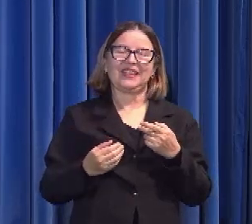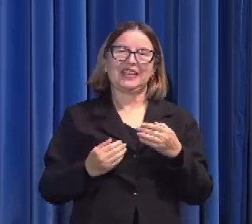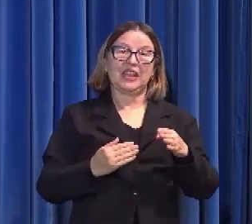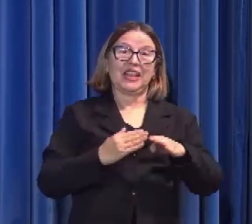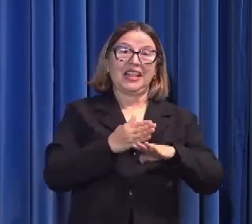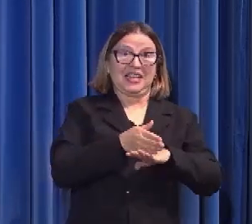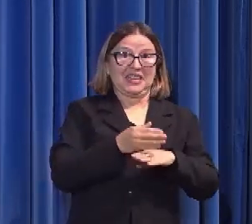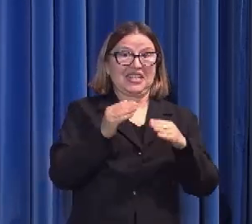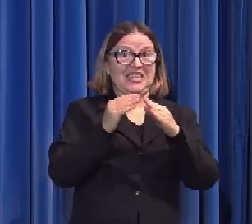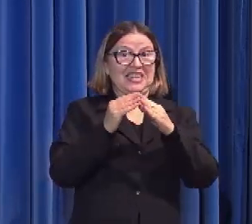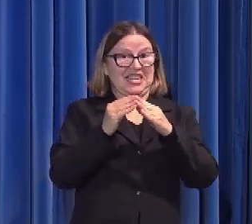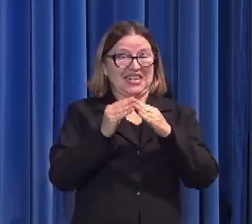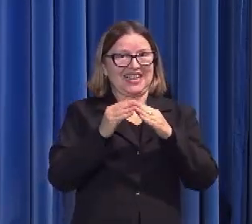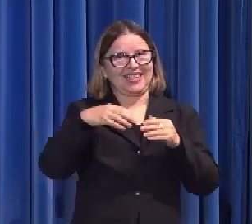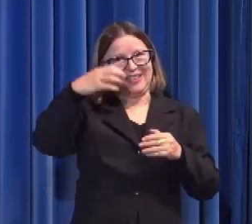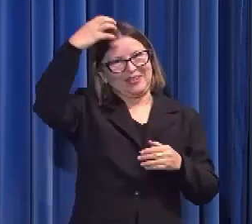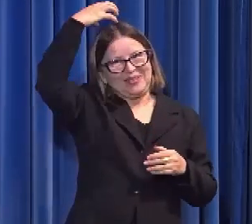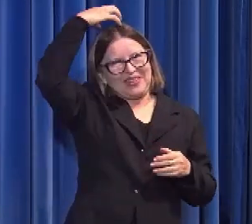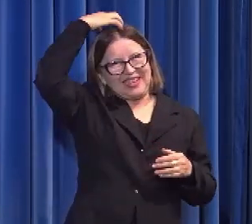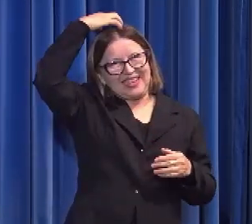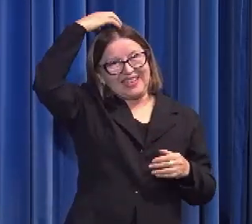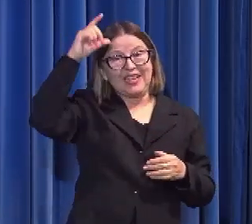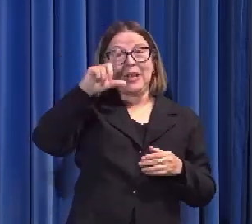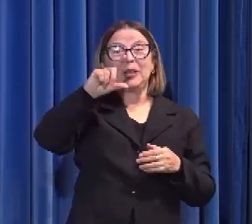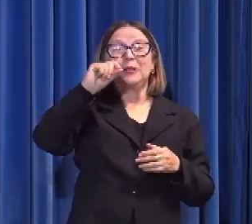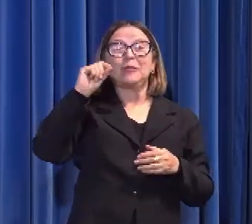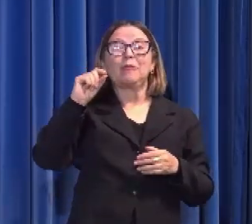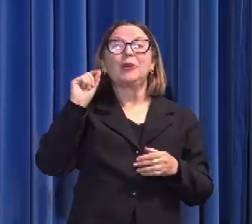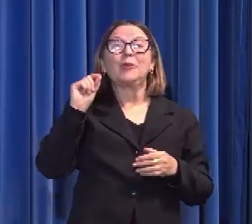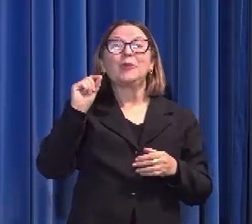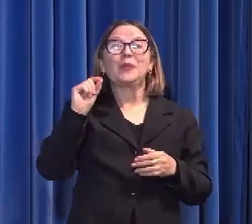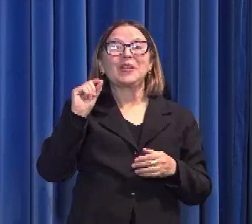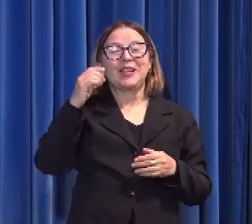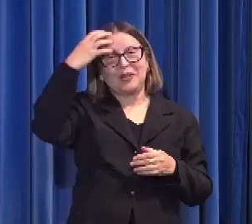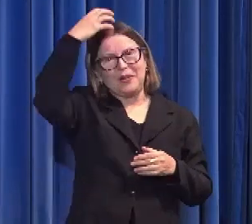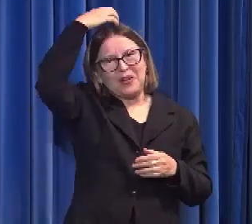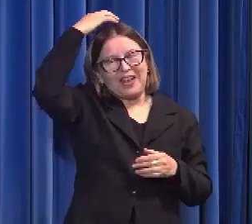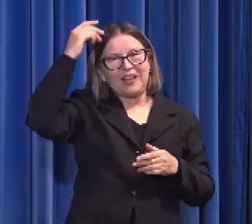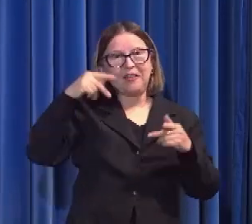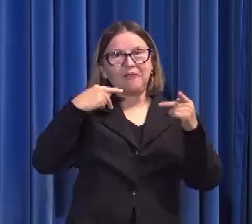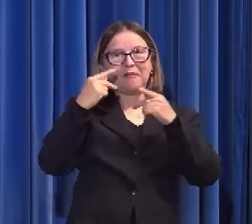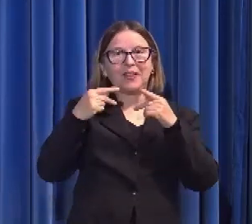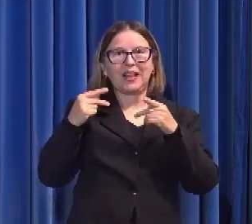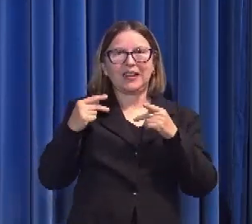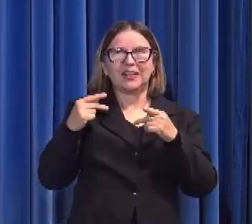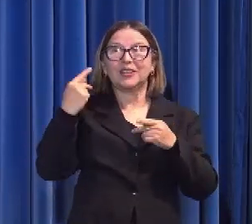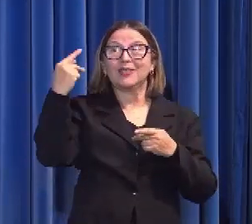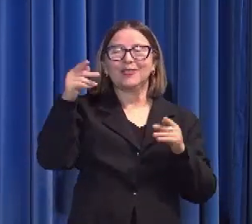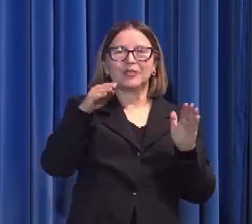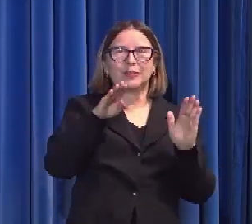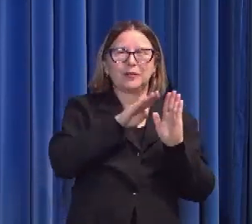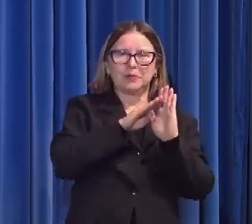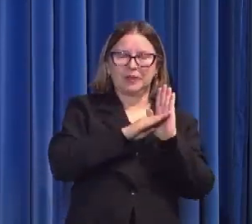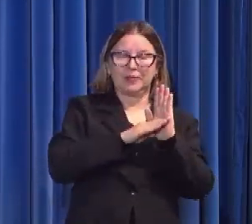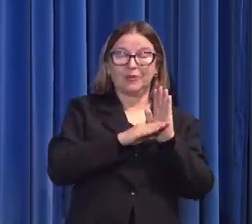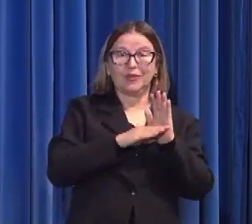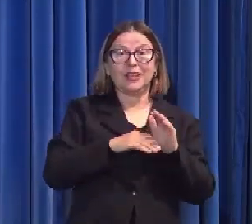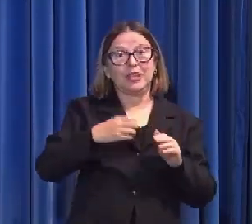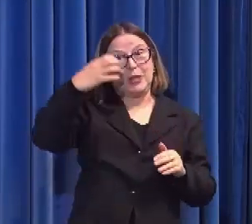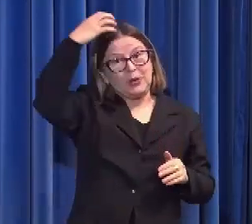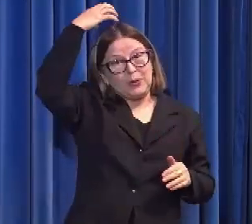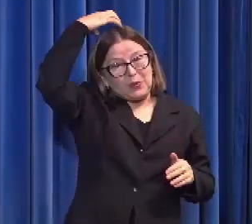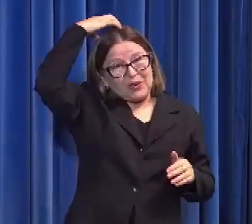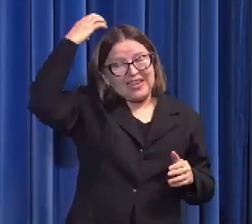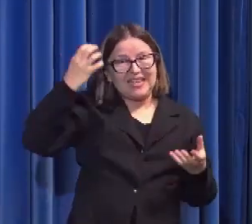rei estava falando conversando lá e os planos e o Rei da Síria resolveu que ia matar o profeta e